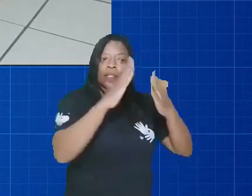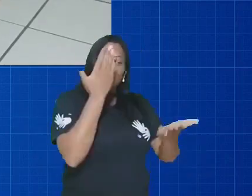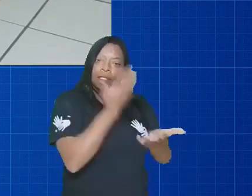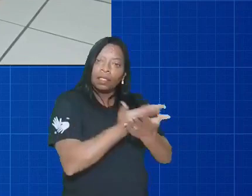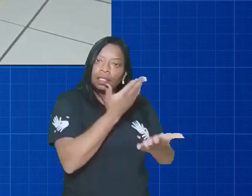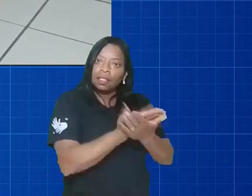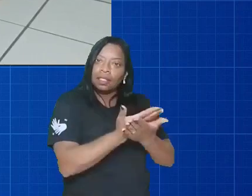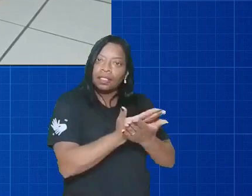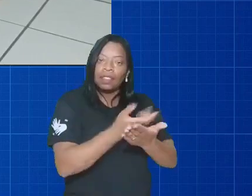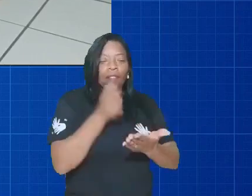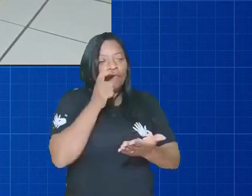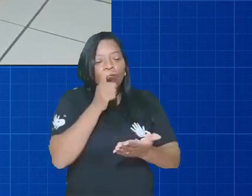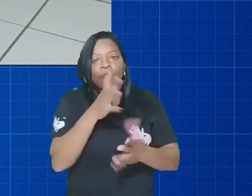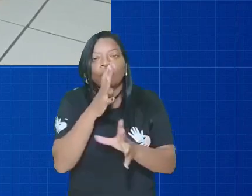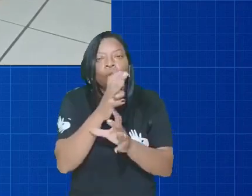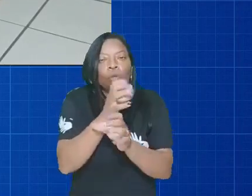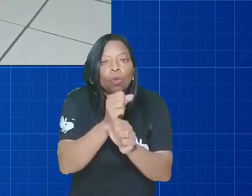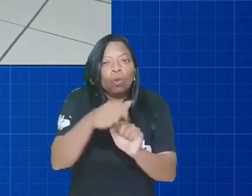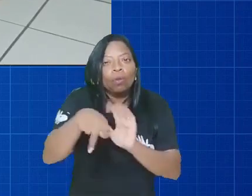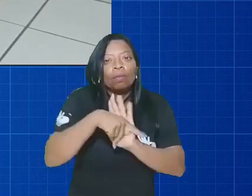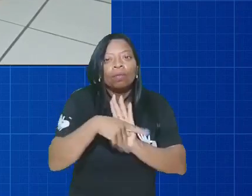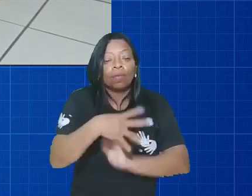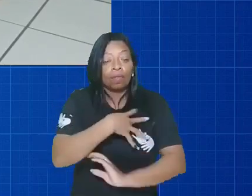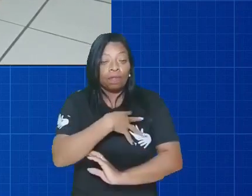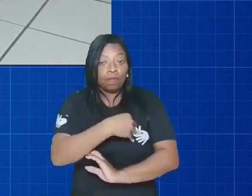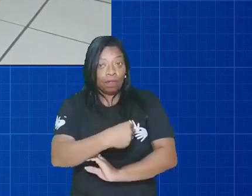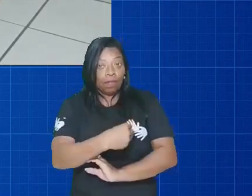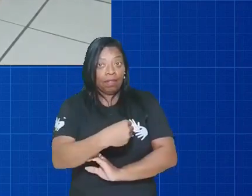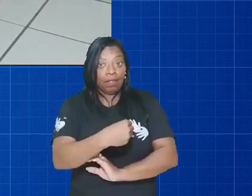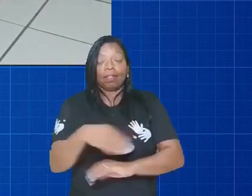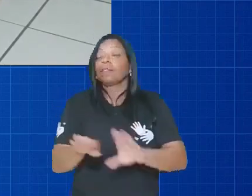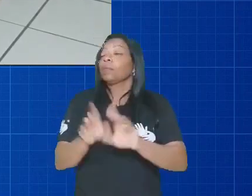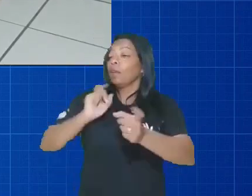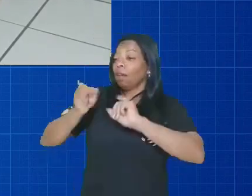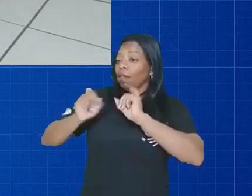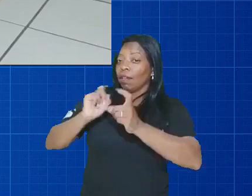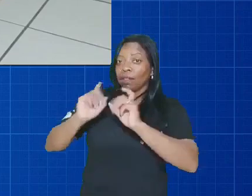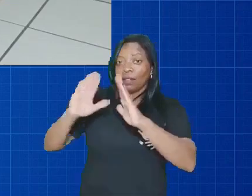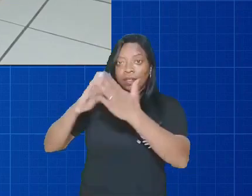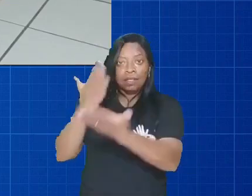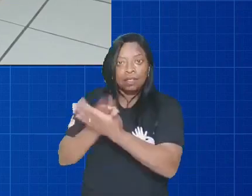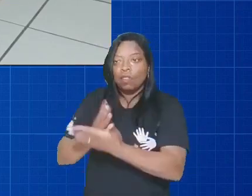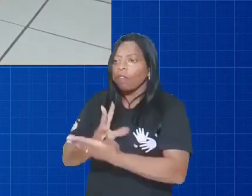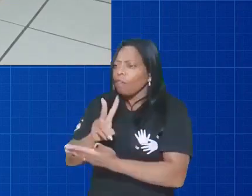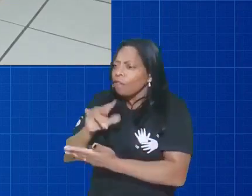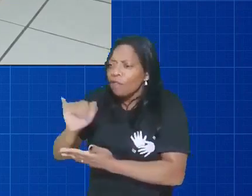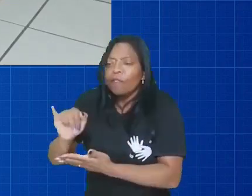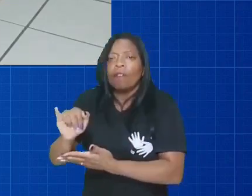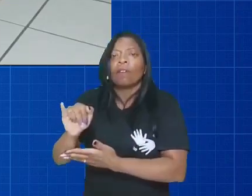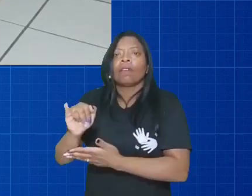boletins, a entrega desse boletim, as reuniões que a escola pede. Então, pelo menos um compareça, né? Esteja ali,